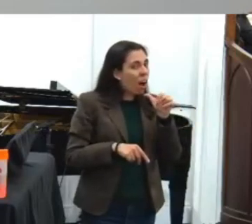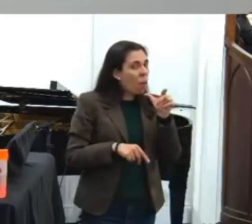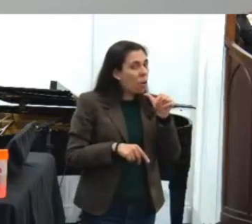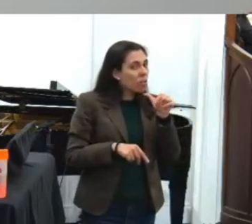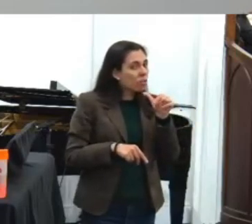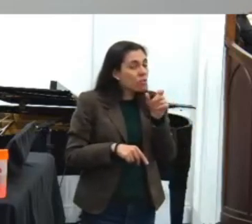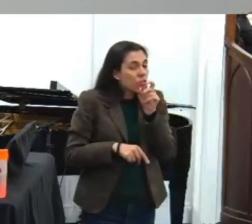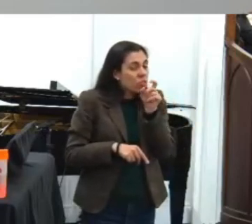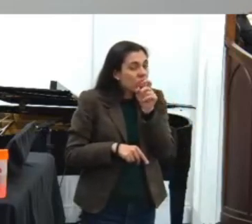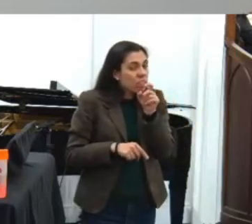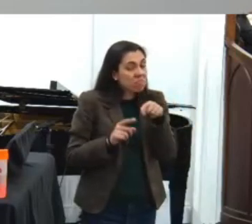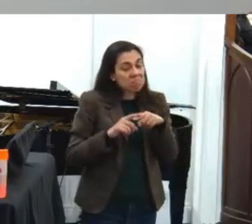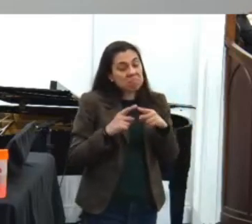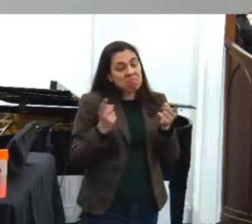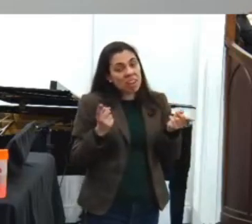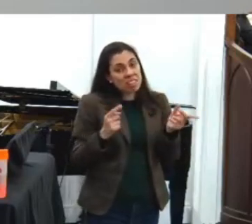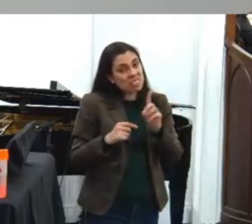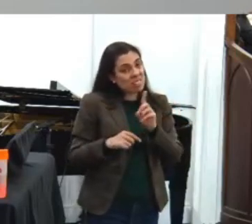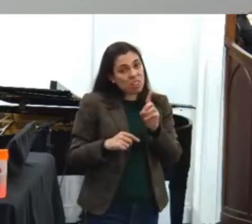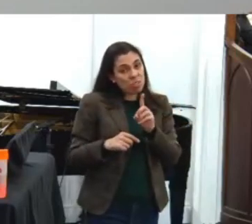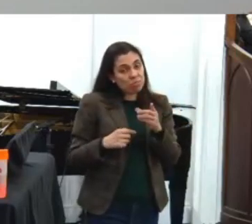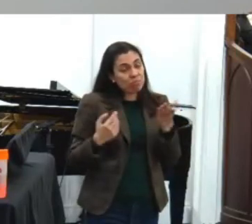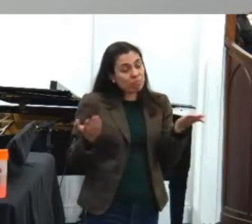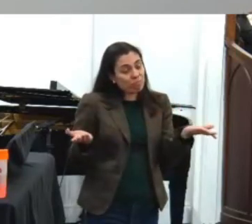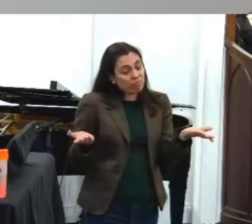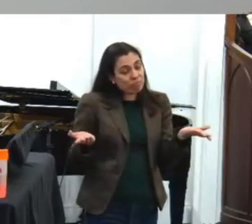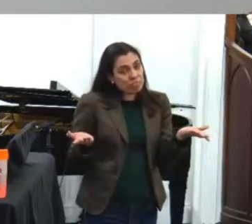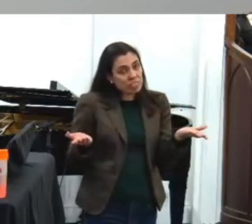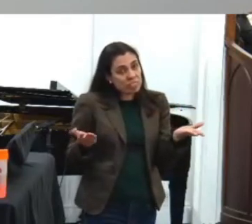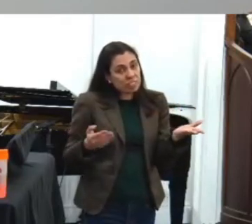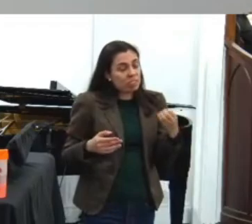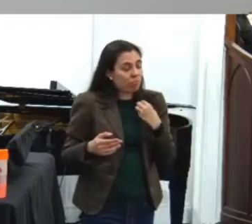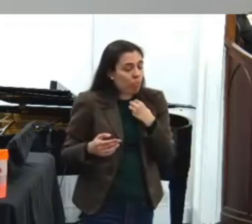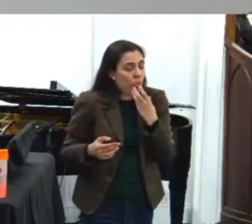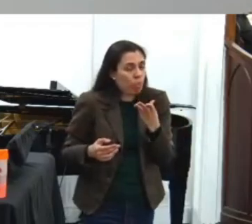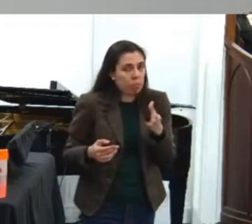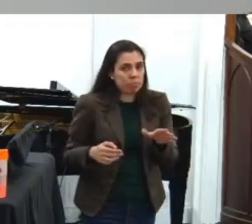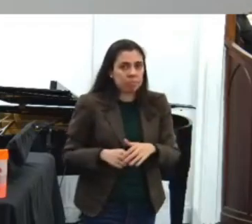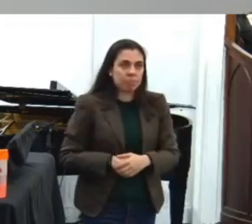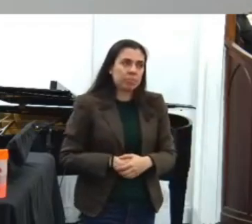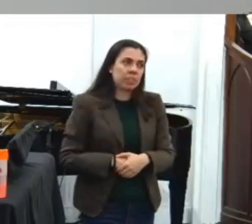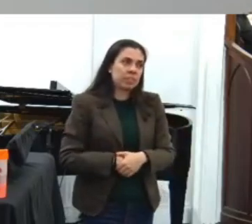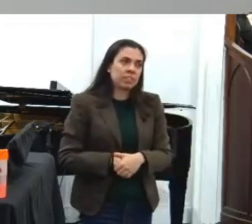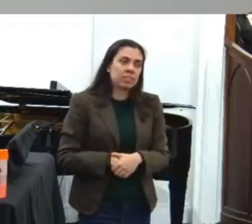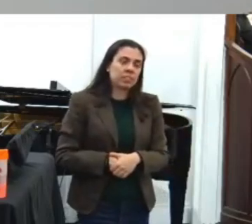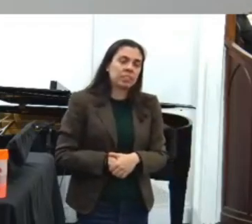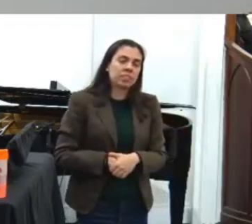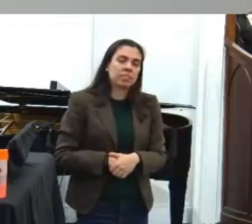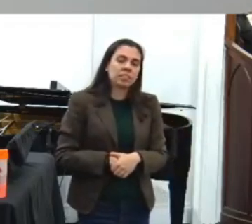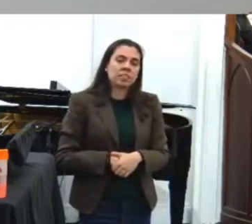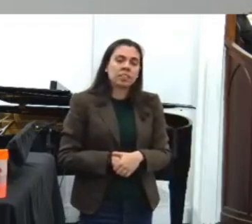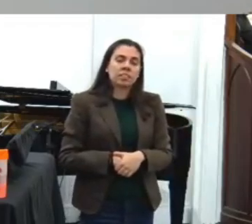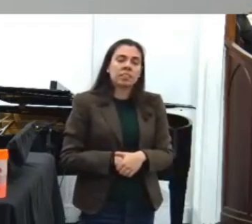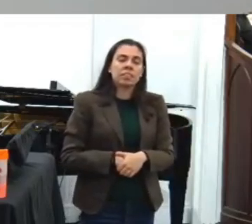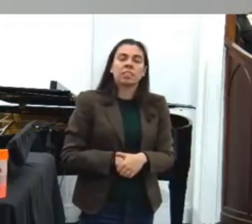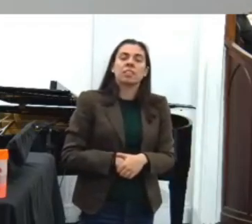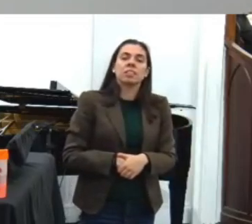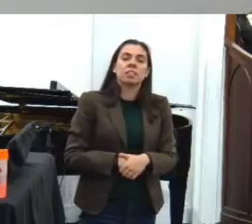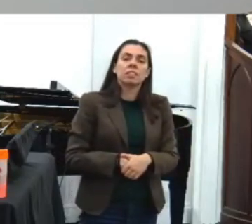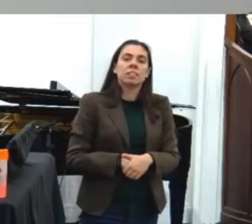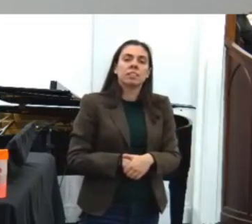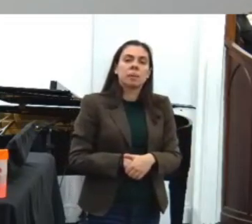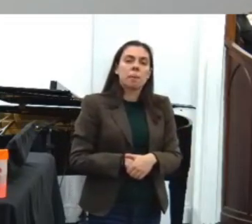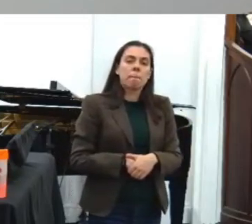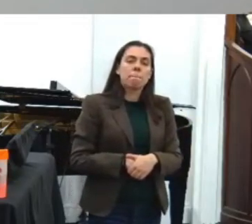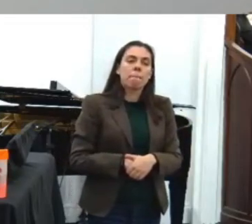de vomitar-te da minha boca. Mesmo que esta expressão utilizada